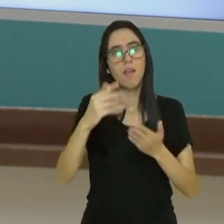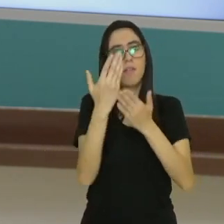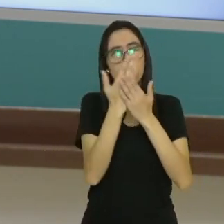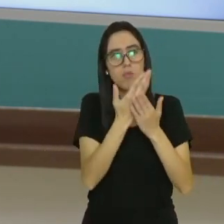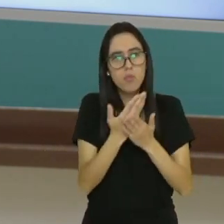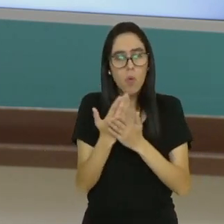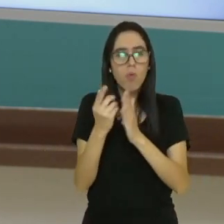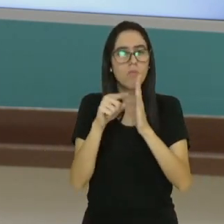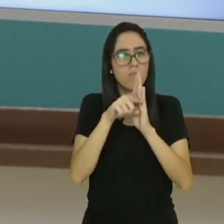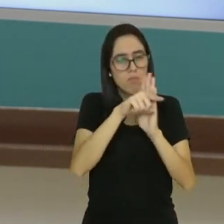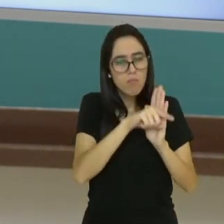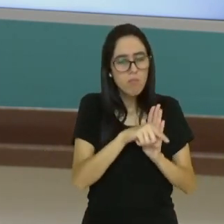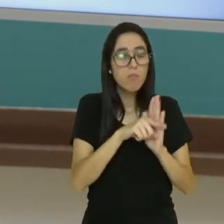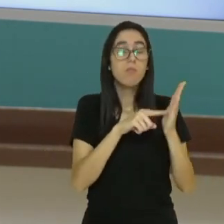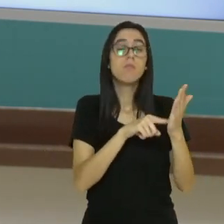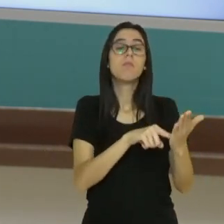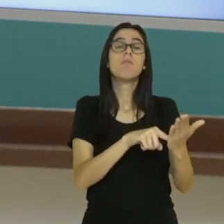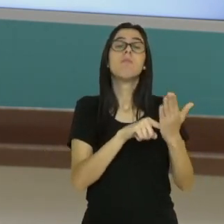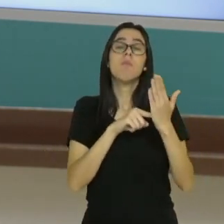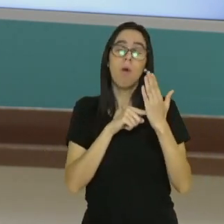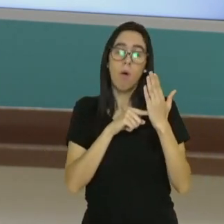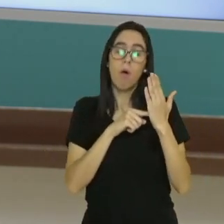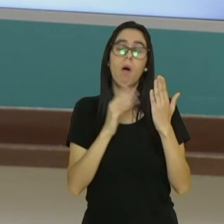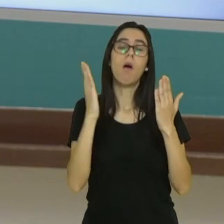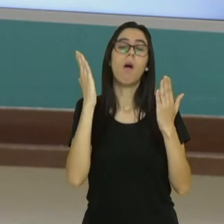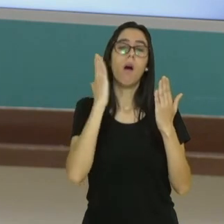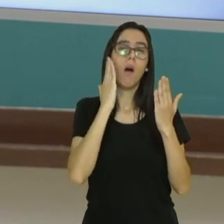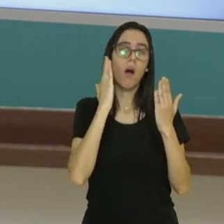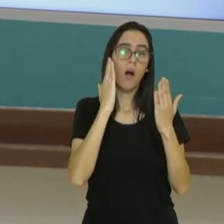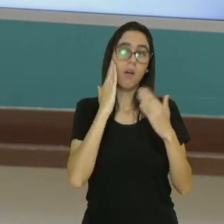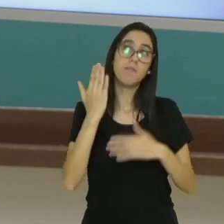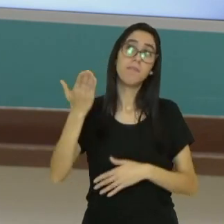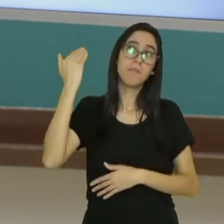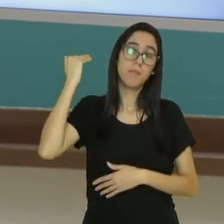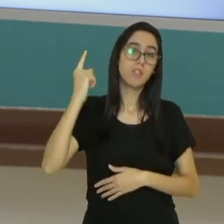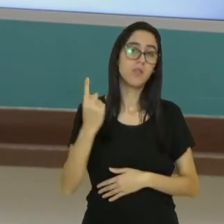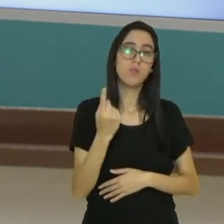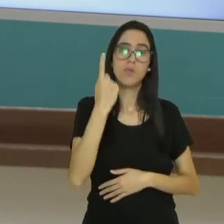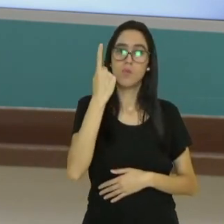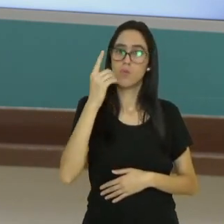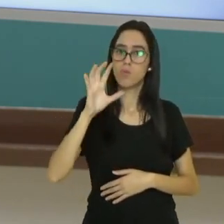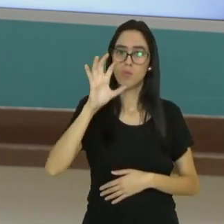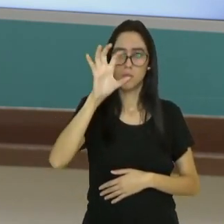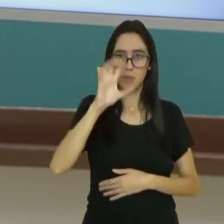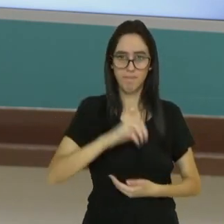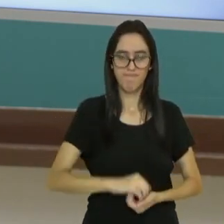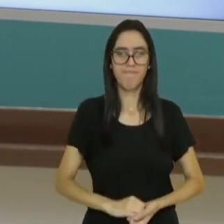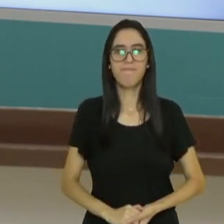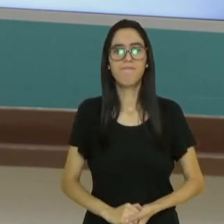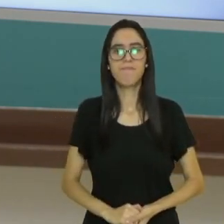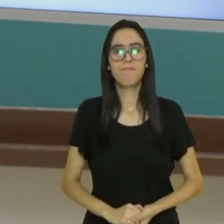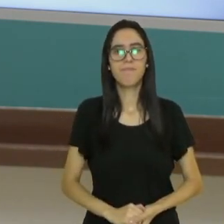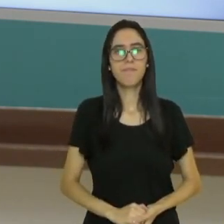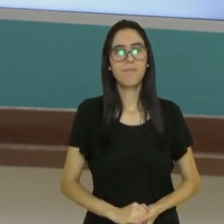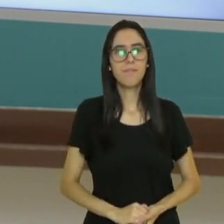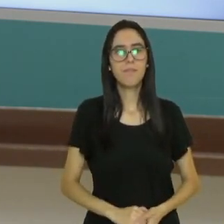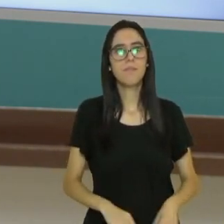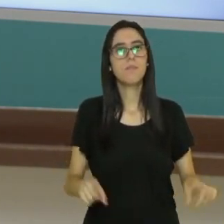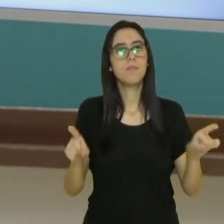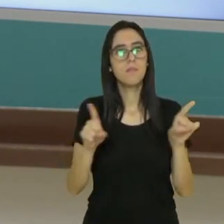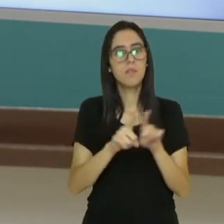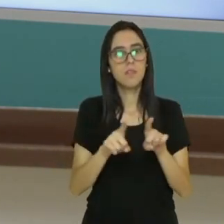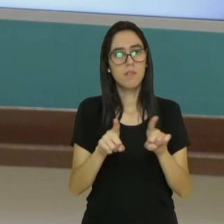que mostram, né, que indicam que os continentes já foram unidos em algum momento. Também